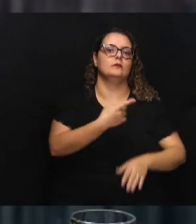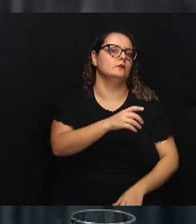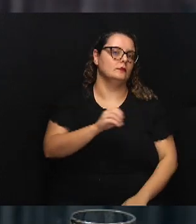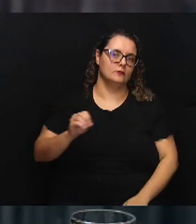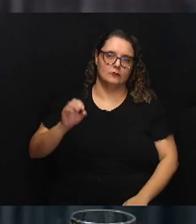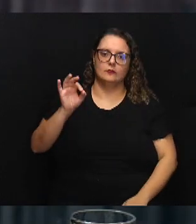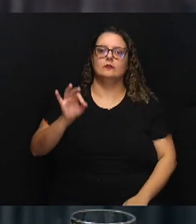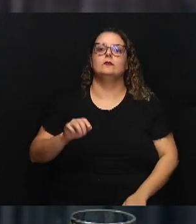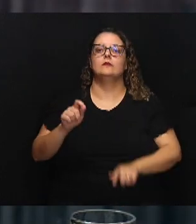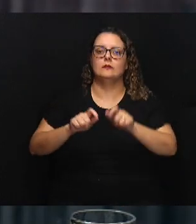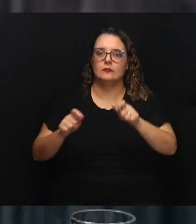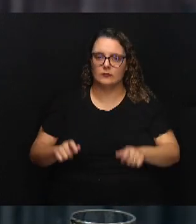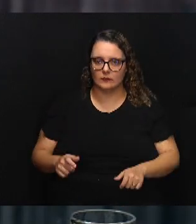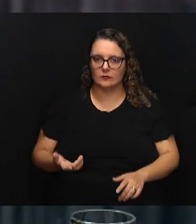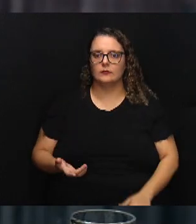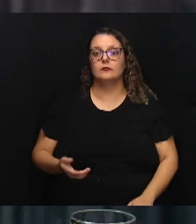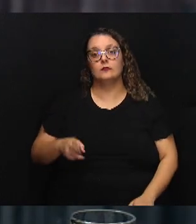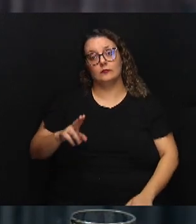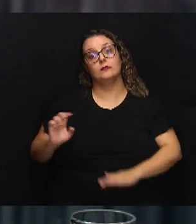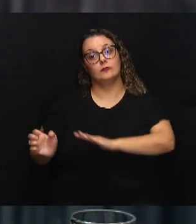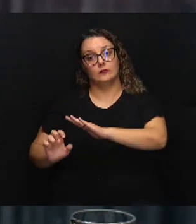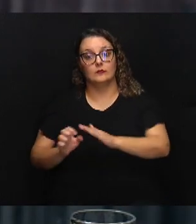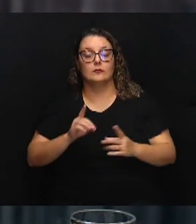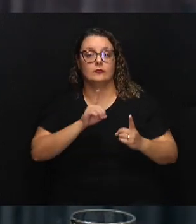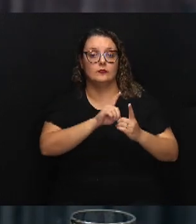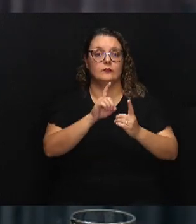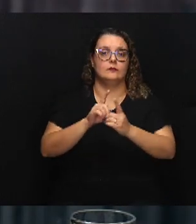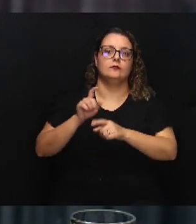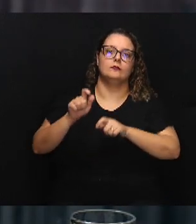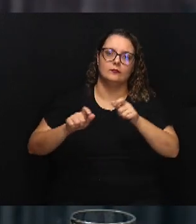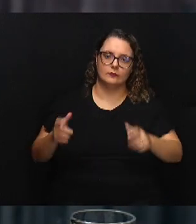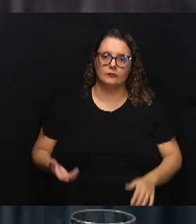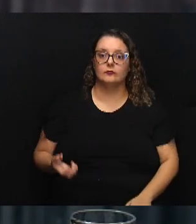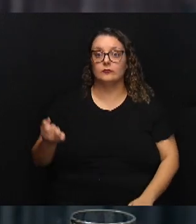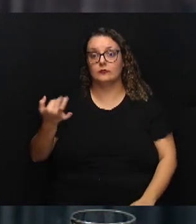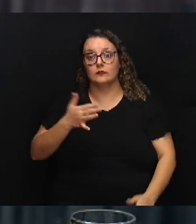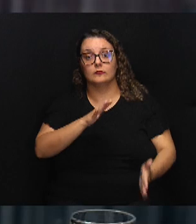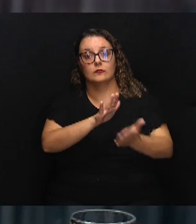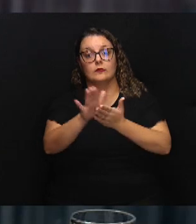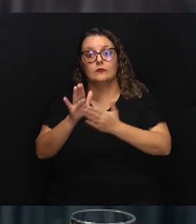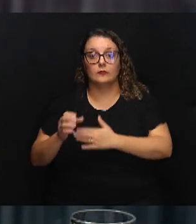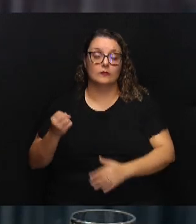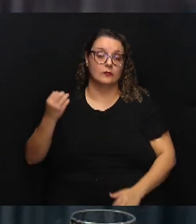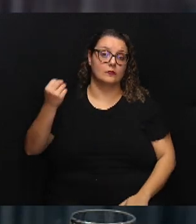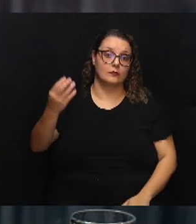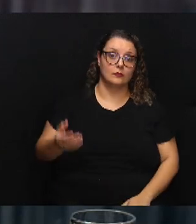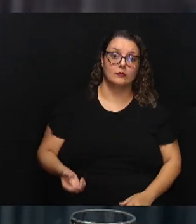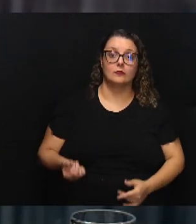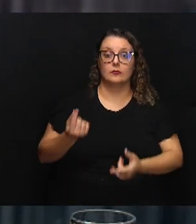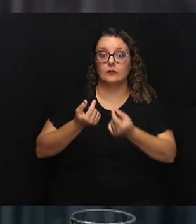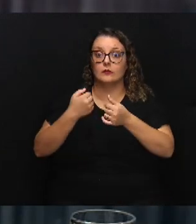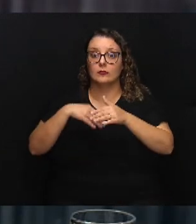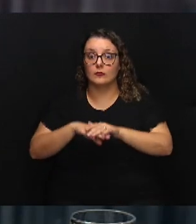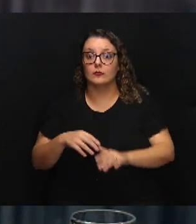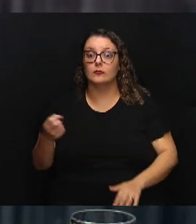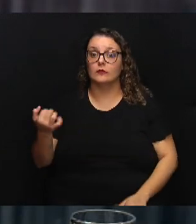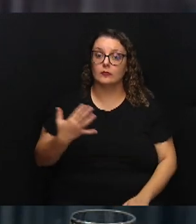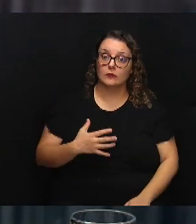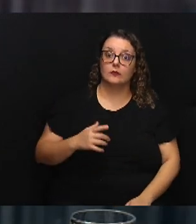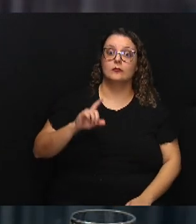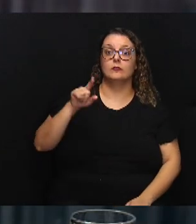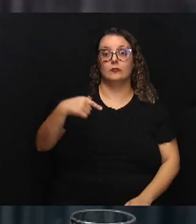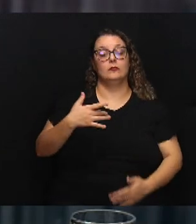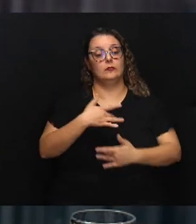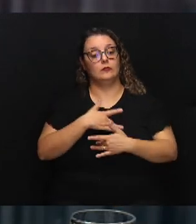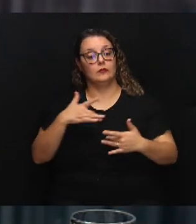100% em pessoas físicas ou jurídicas para atender pessoas, o quanto você quer gastar em viagem, o quanto você quer guardar, o quanto você deixa para a